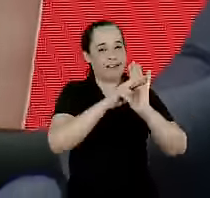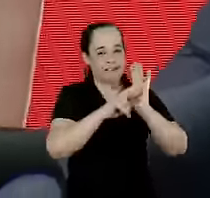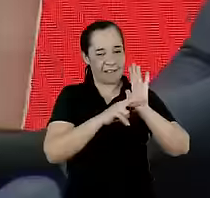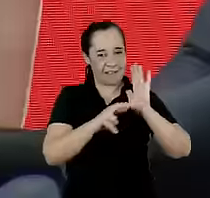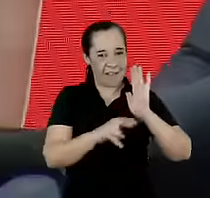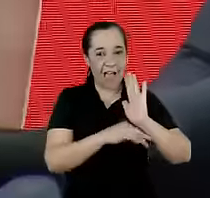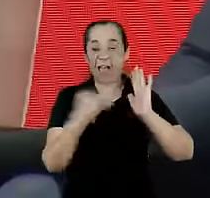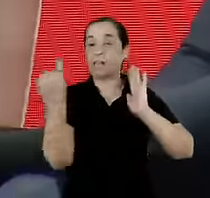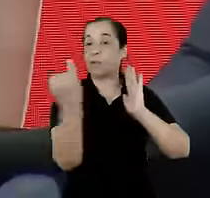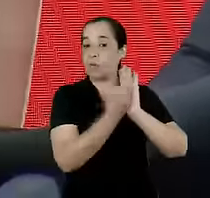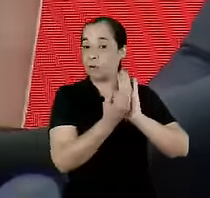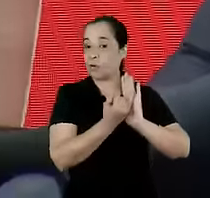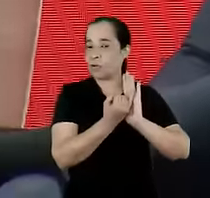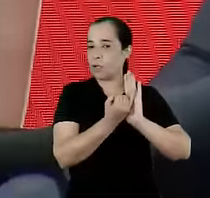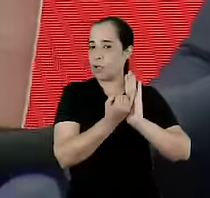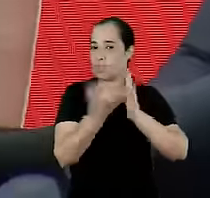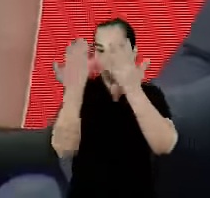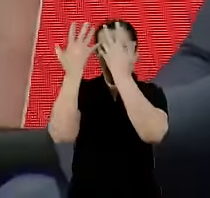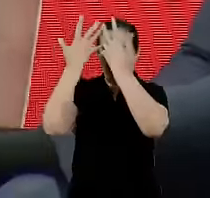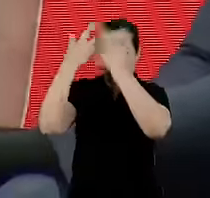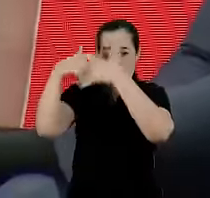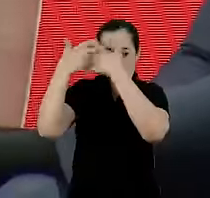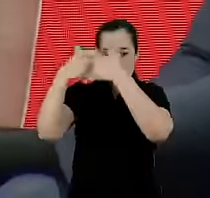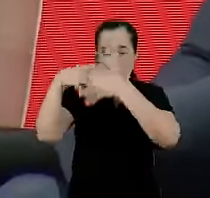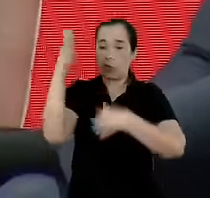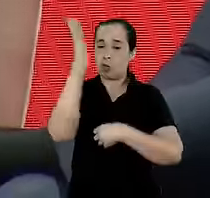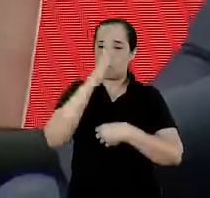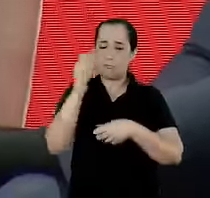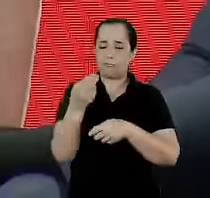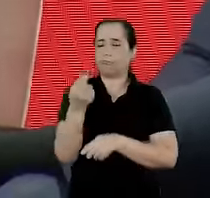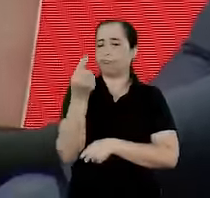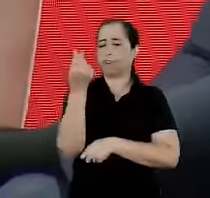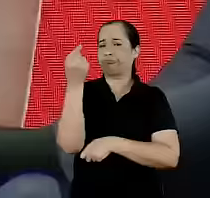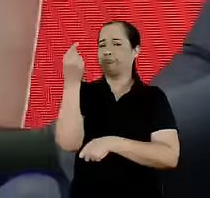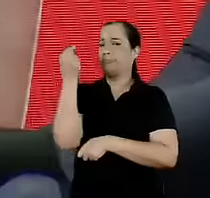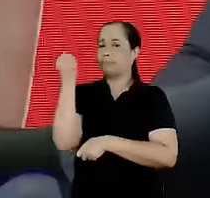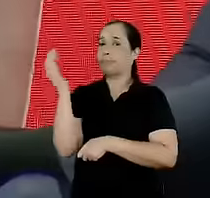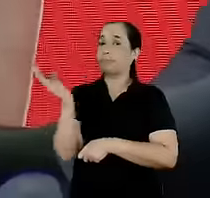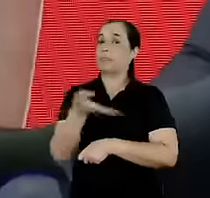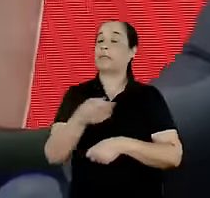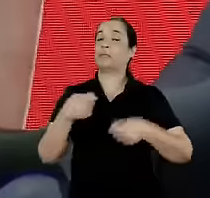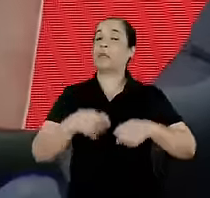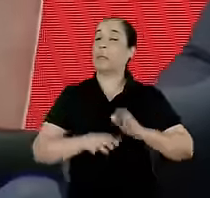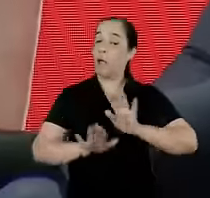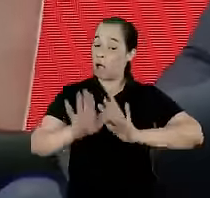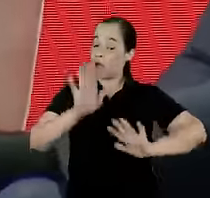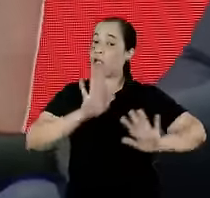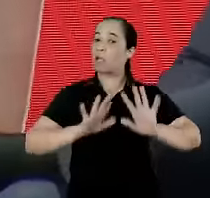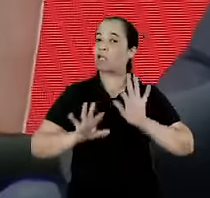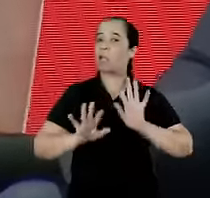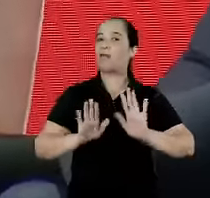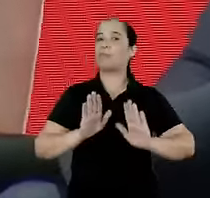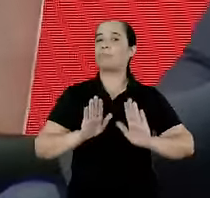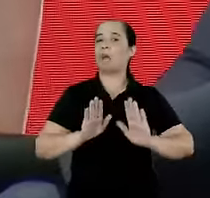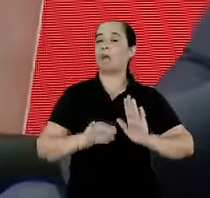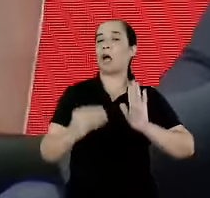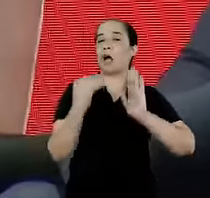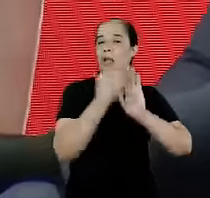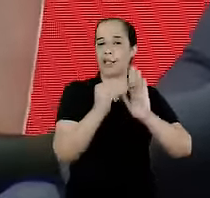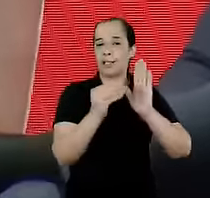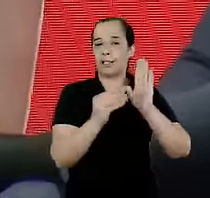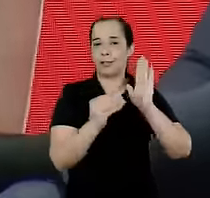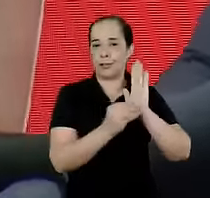Brasil há um tempo há bastante tempo já E a gente precisa tomar cuidado para que elas nessa nessa agenda de não distorcer o